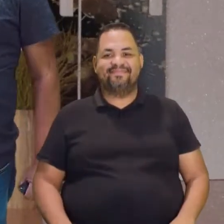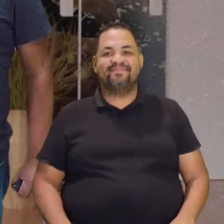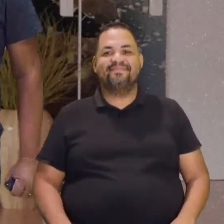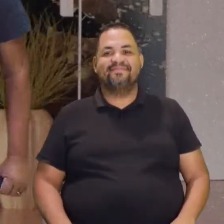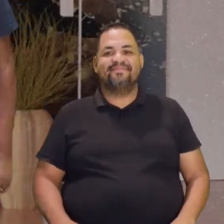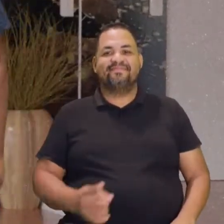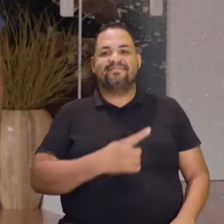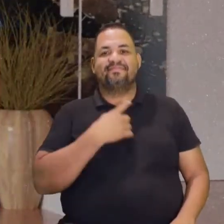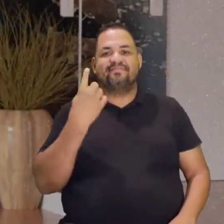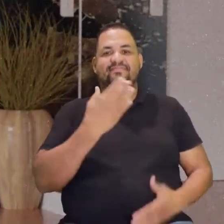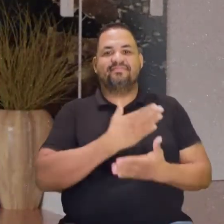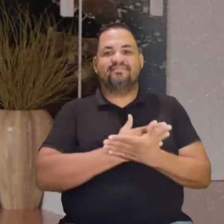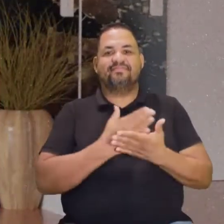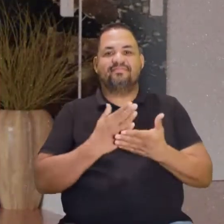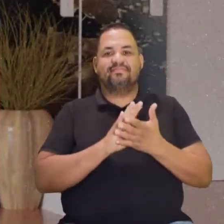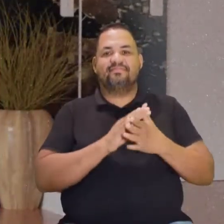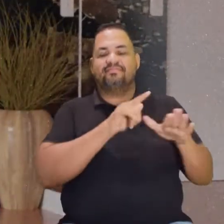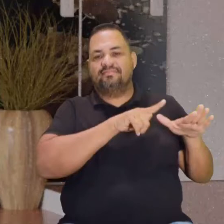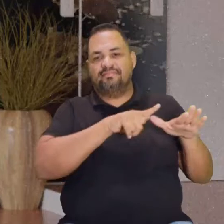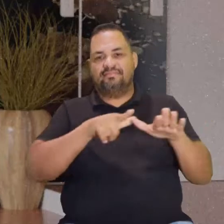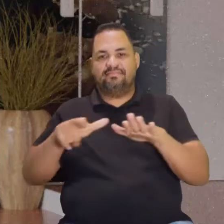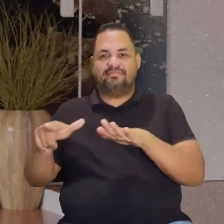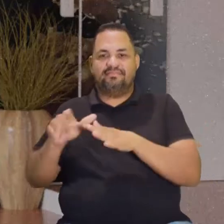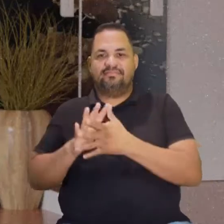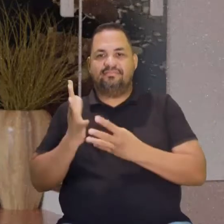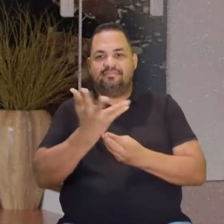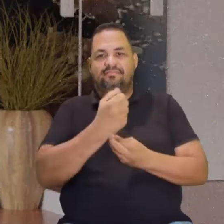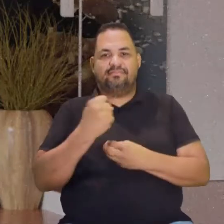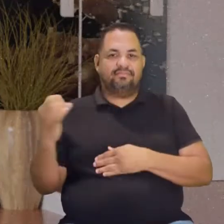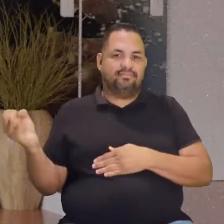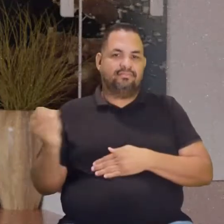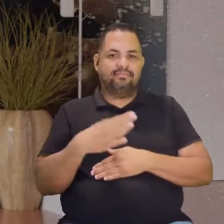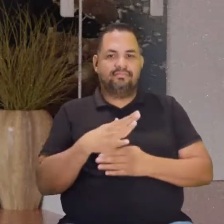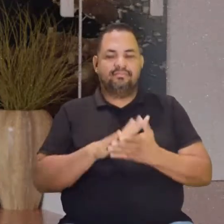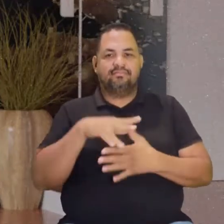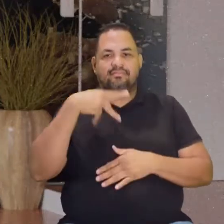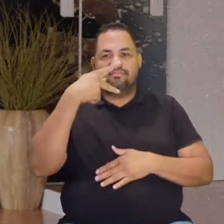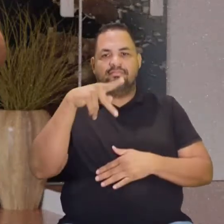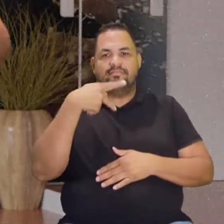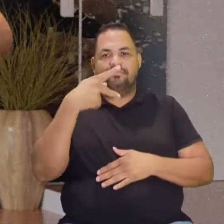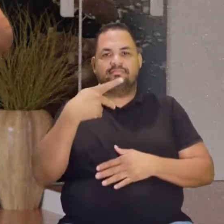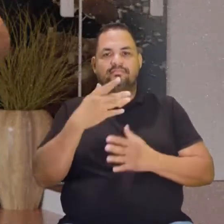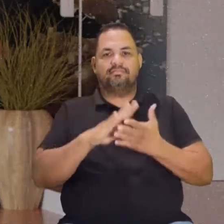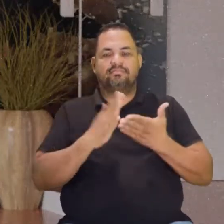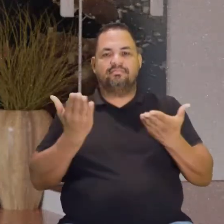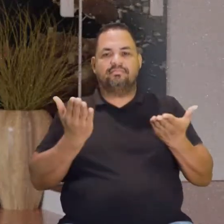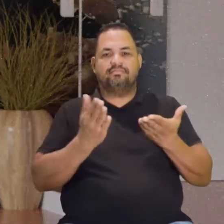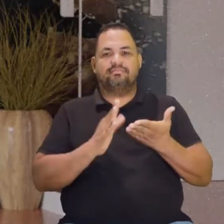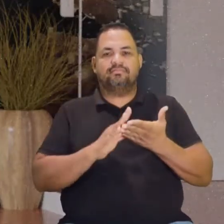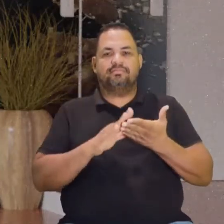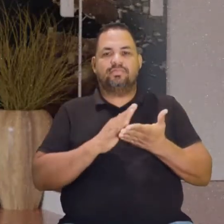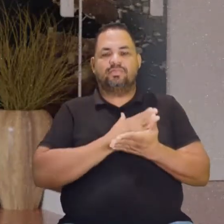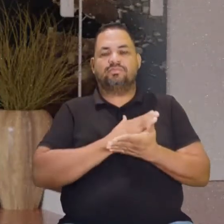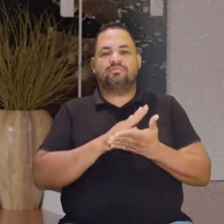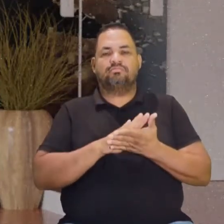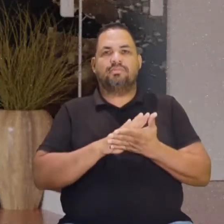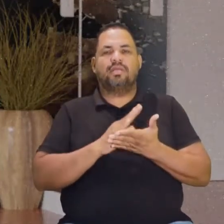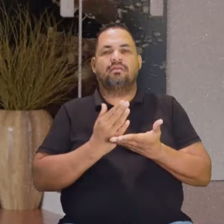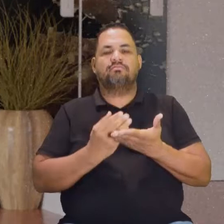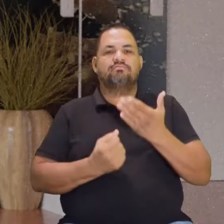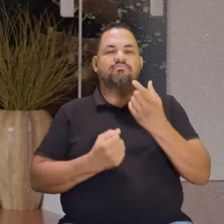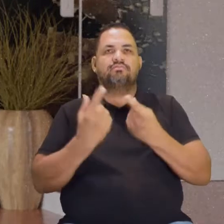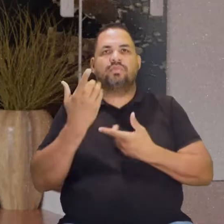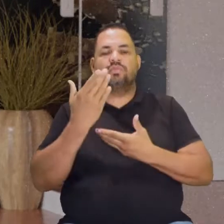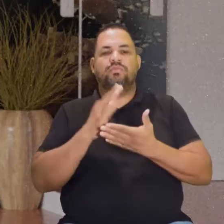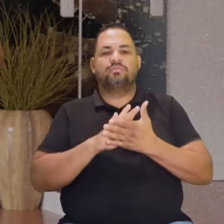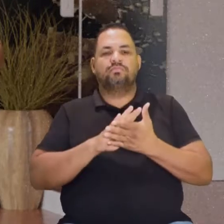gente, nós vamos começar com a Semana de Arte Moderna, falando assim dos momentos iniciais, alguns artistas que